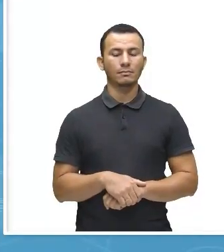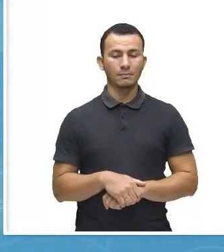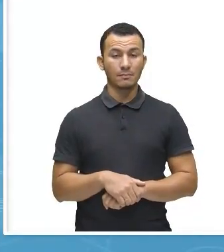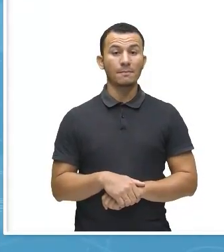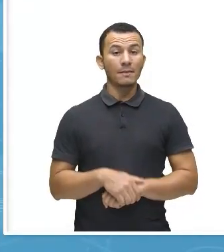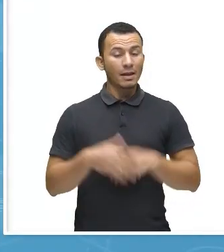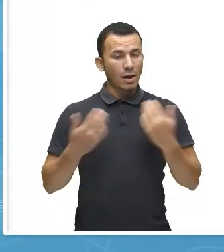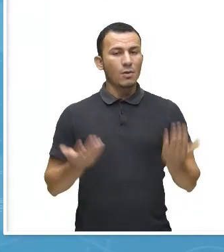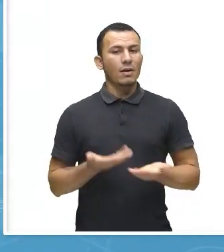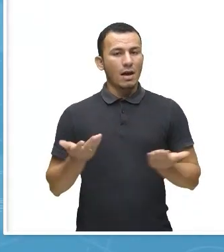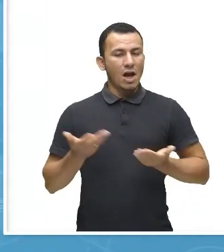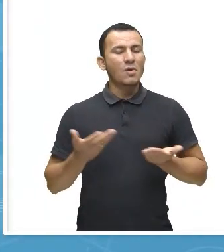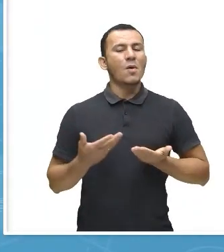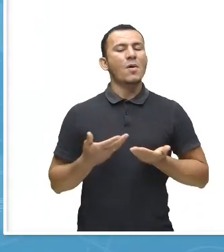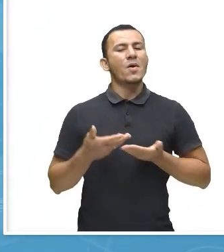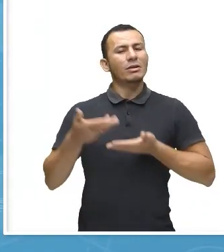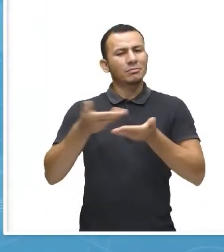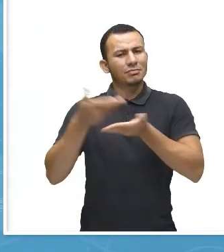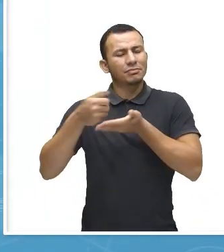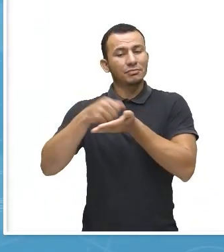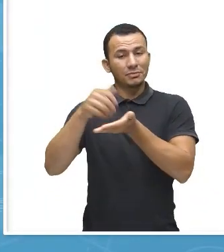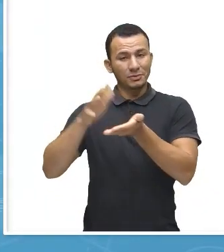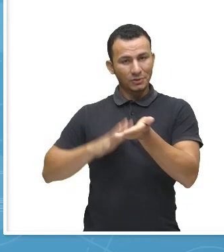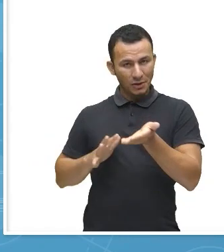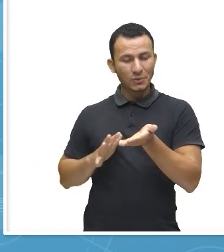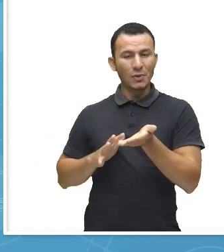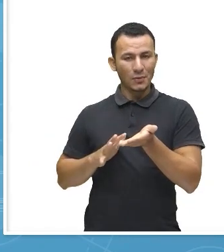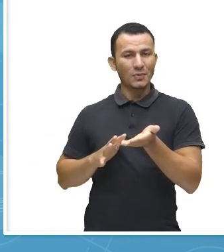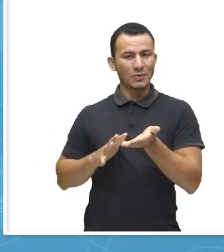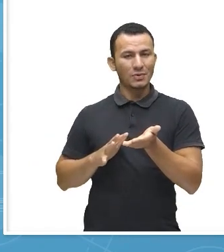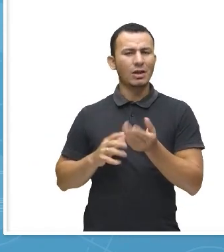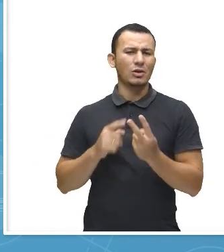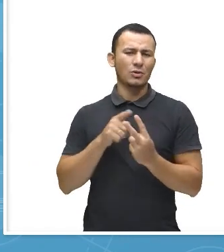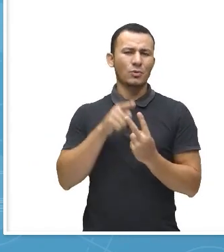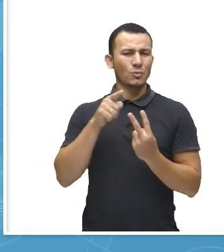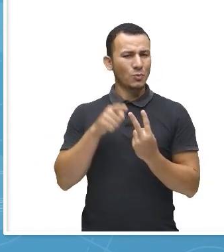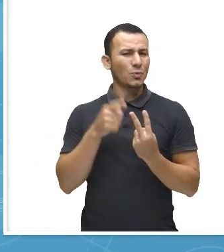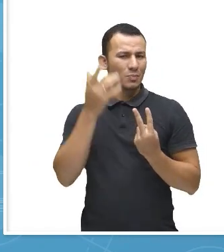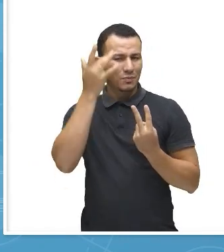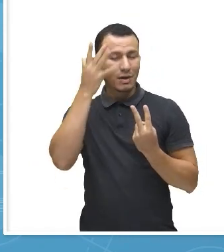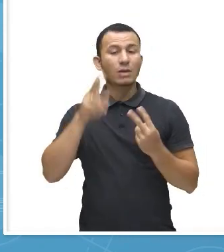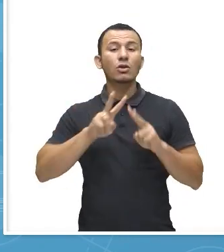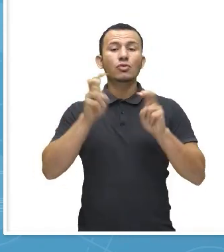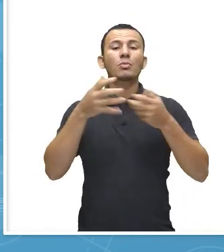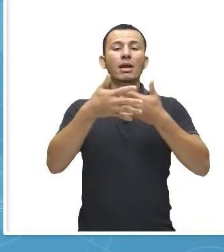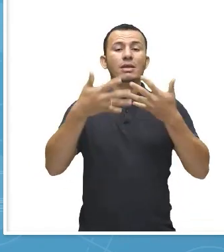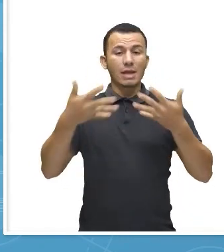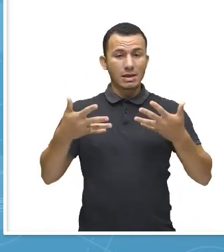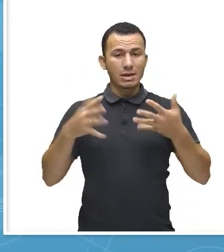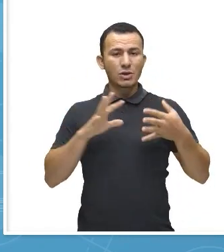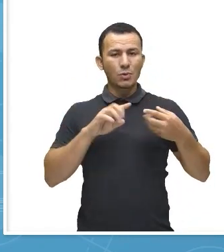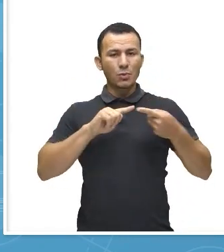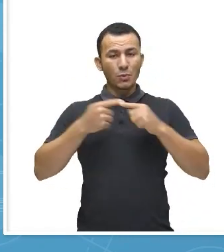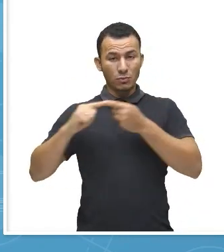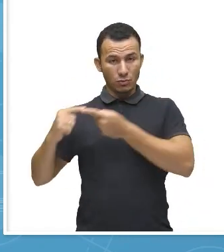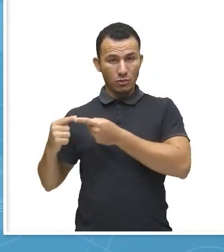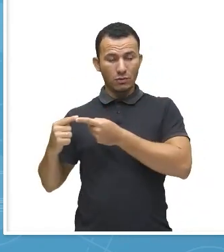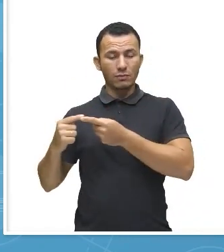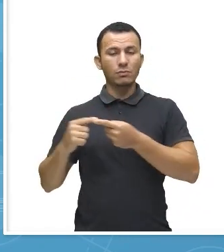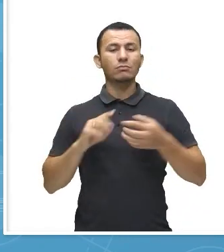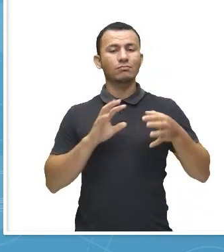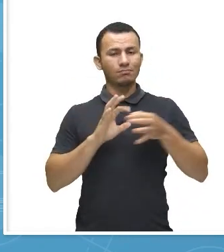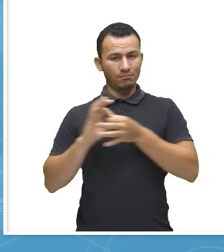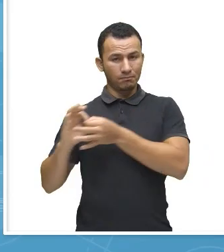Muito bem, agora nós vamos conferir as questões da nossa DLI, né? 2 questões aí sobre o tecido conjuntivo. Na primeira, para